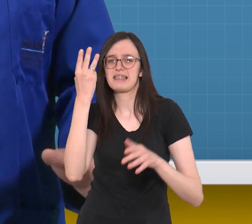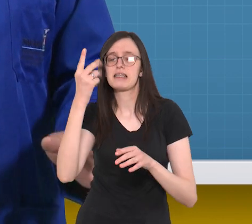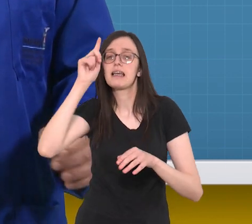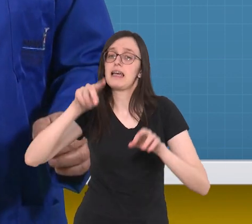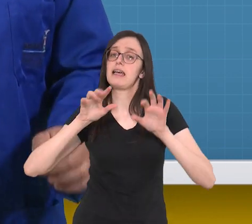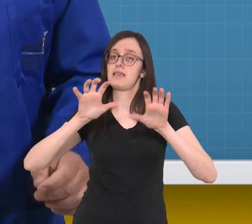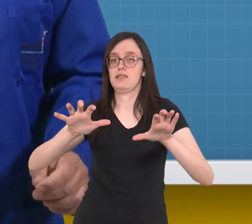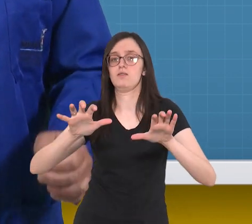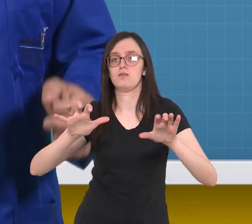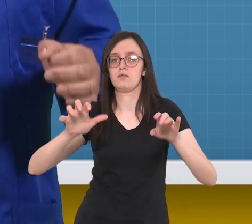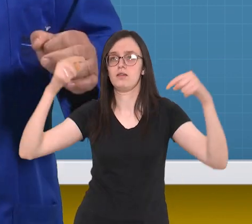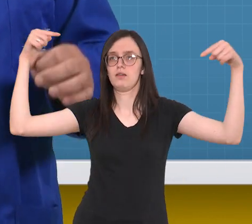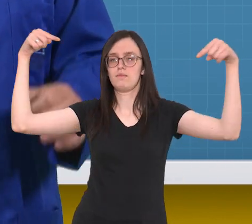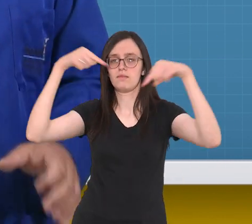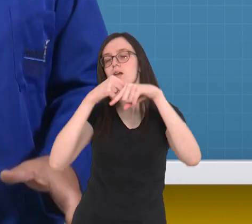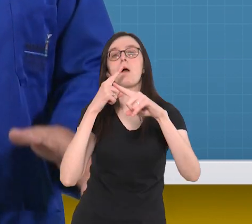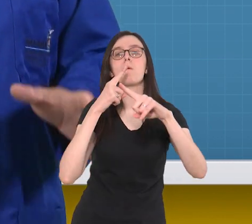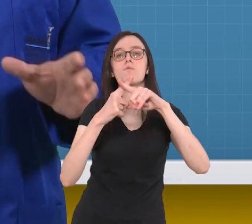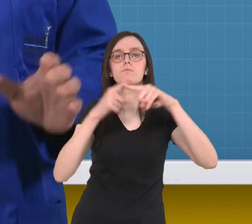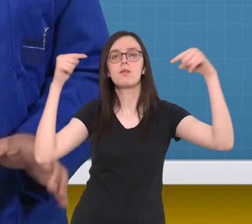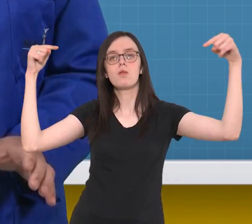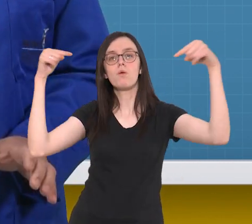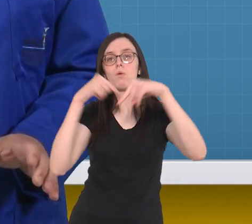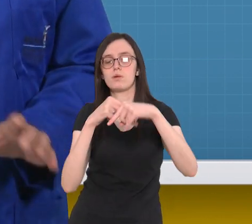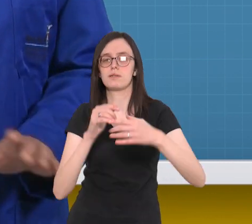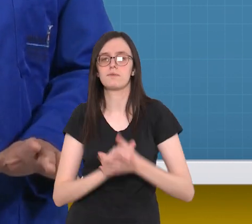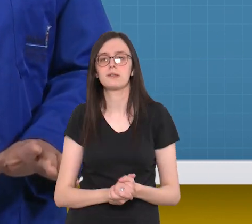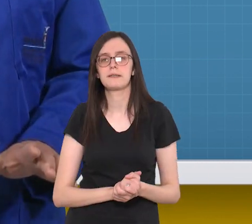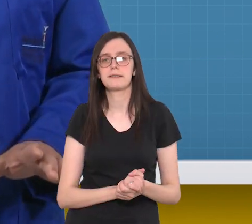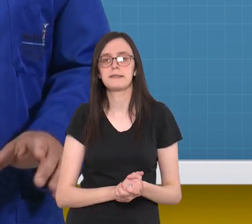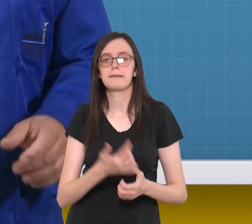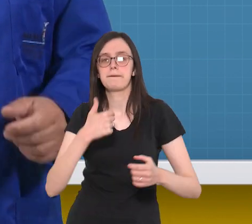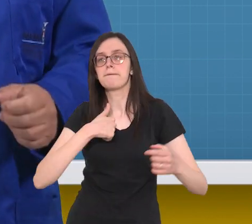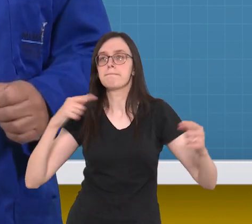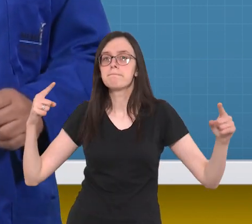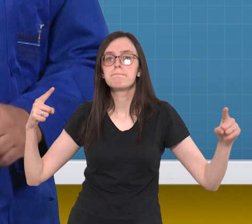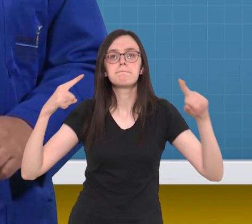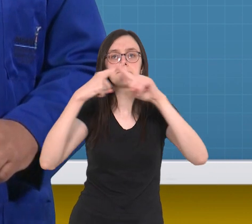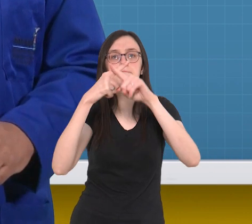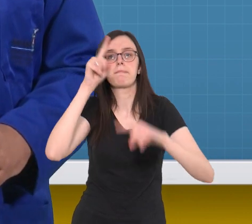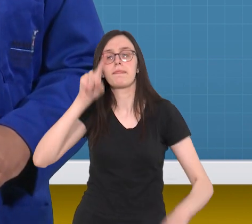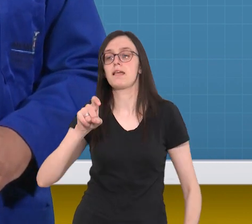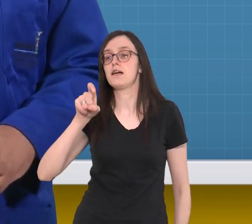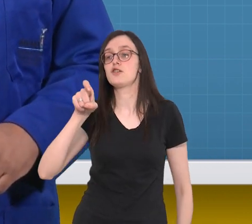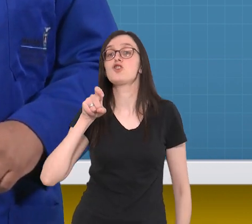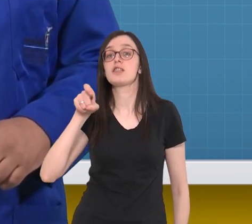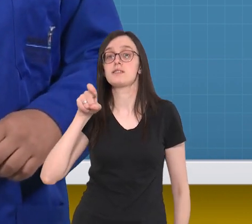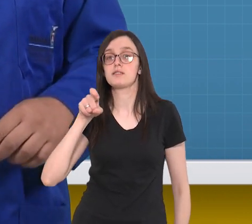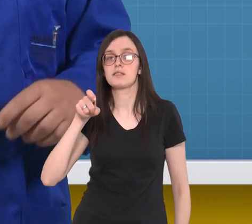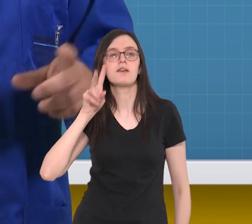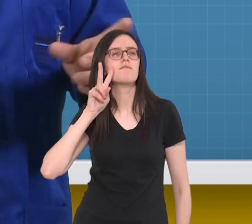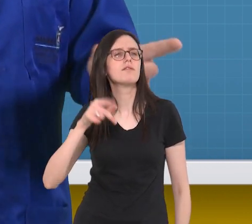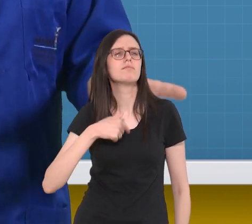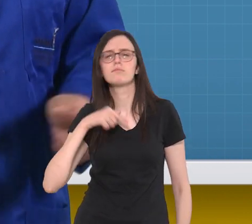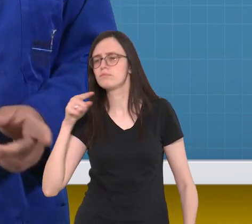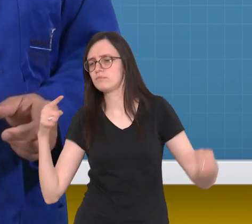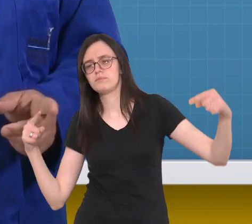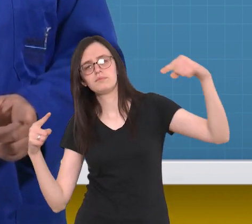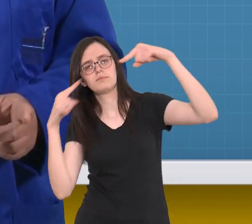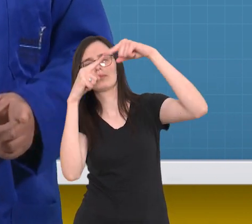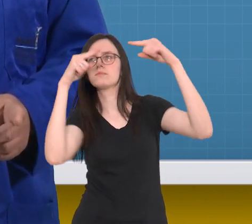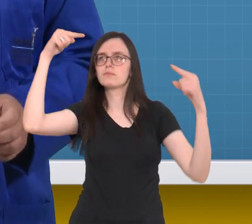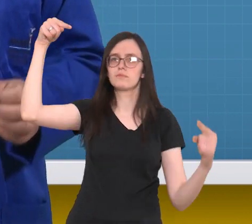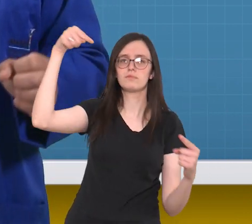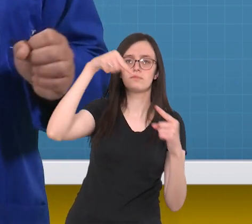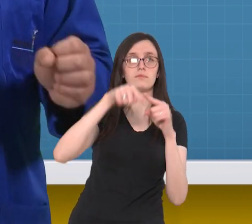regra de 3 é esse: multiplica cruzado. Ou seja, eu multiplico o x pelo 1.000 que está lá na